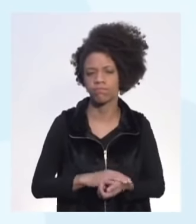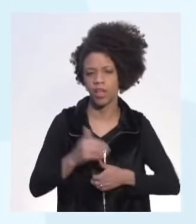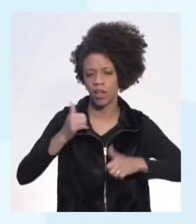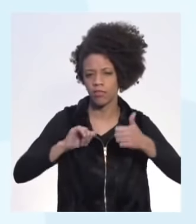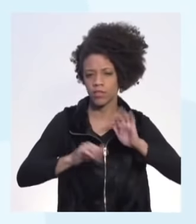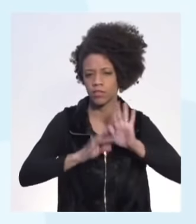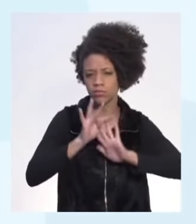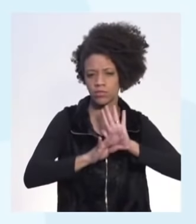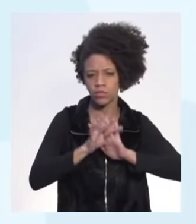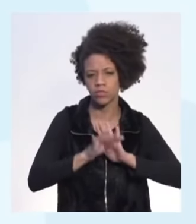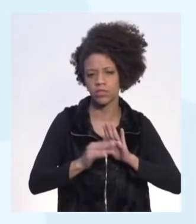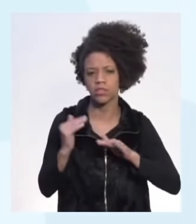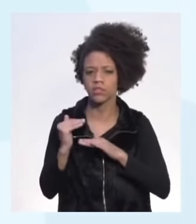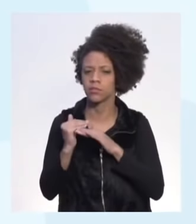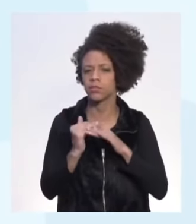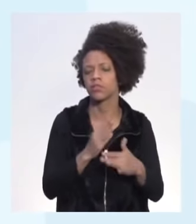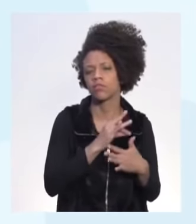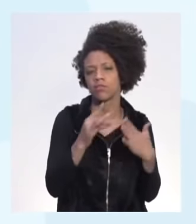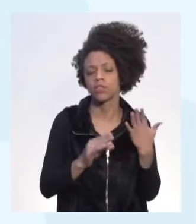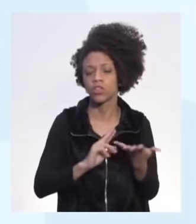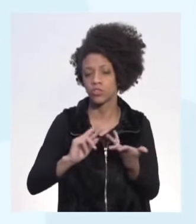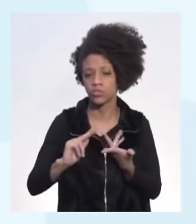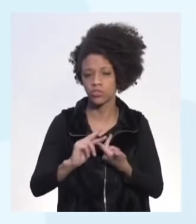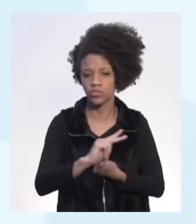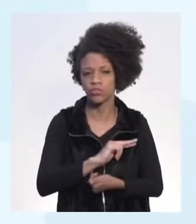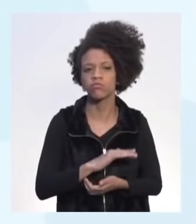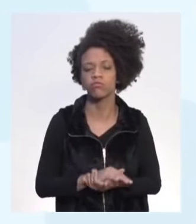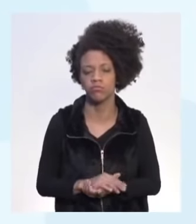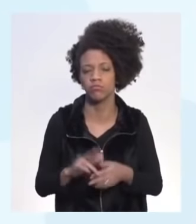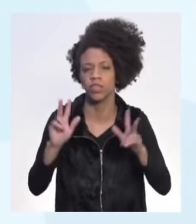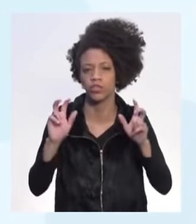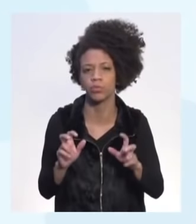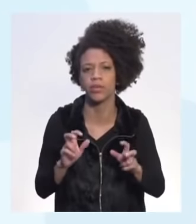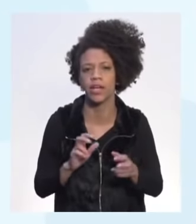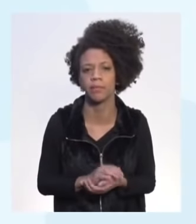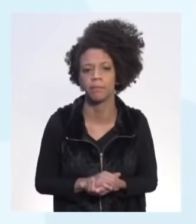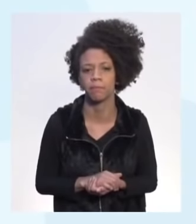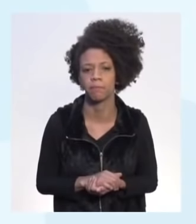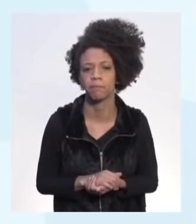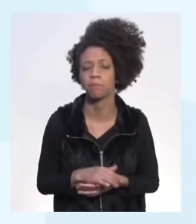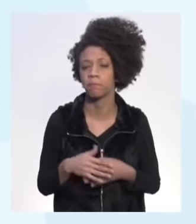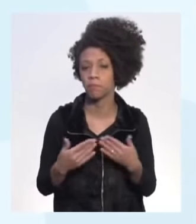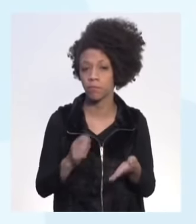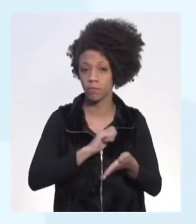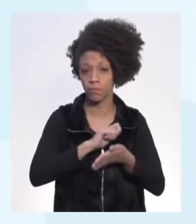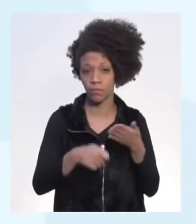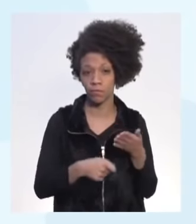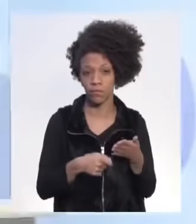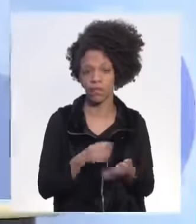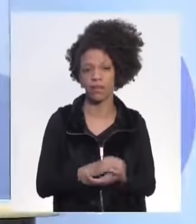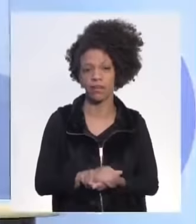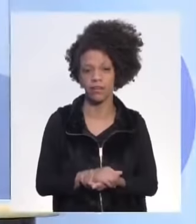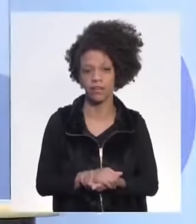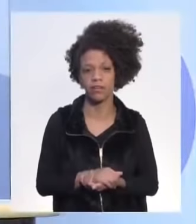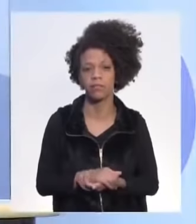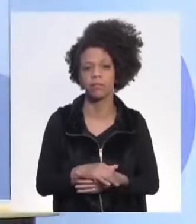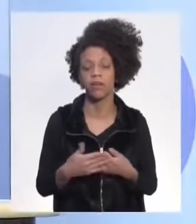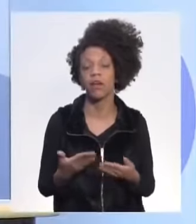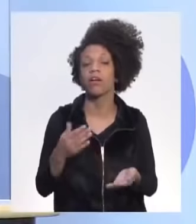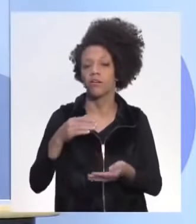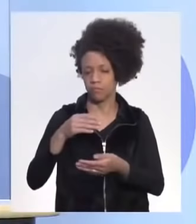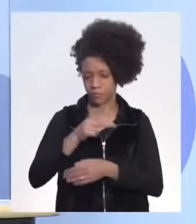lido e estabelecendo preferências por gêneros, temas e autores. Eu sou a professora Andréia e eu vou mediar a aula da